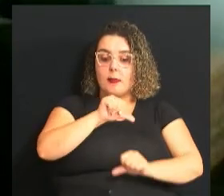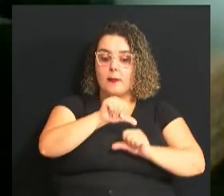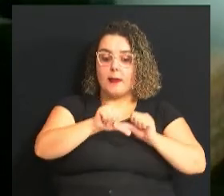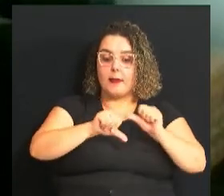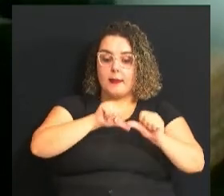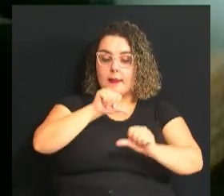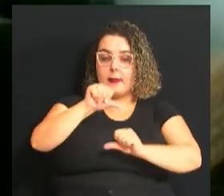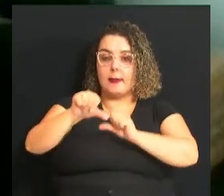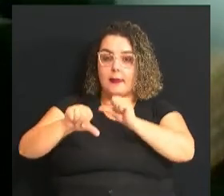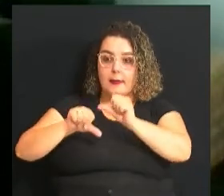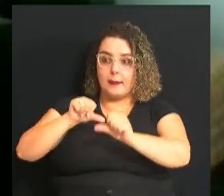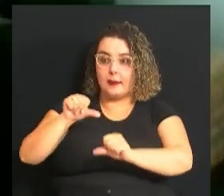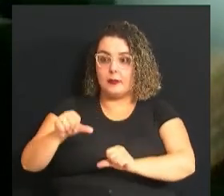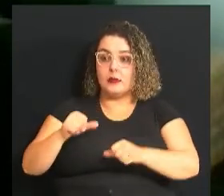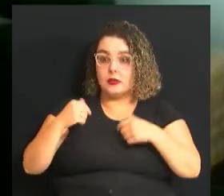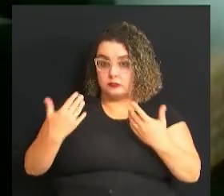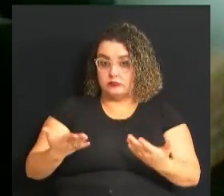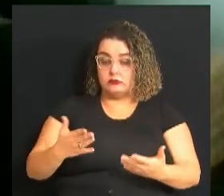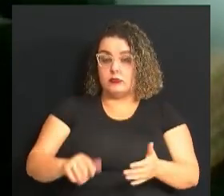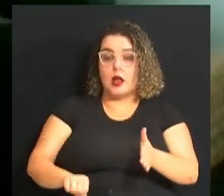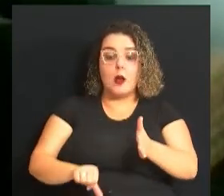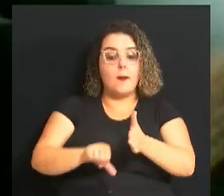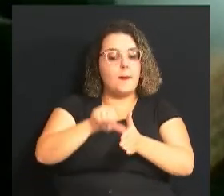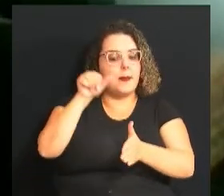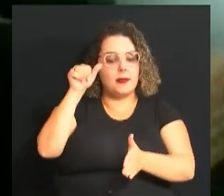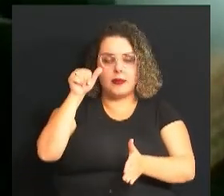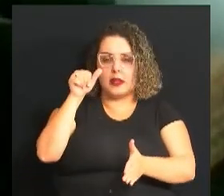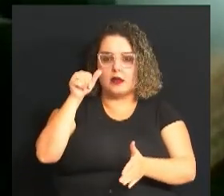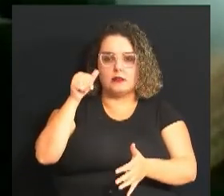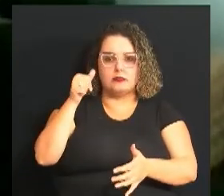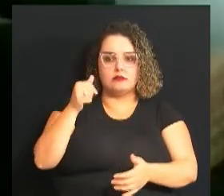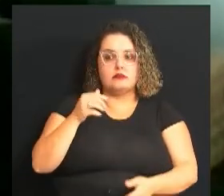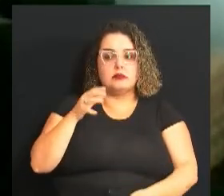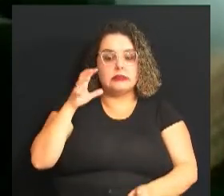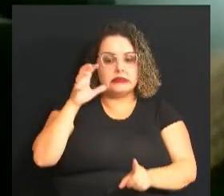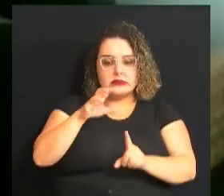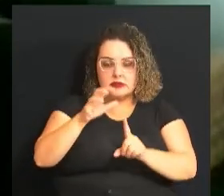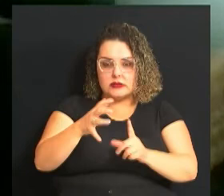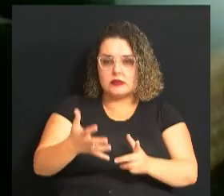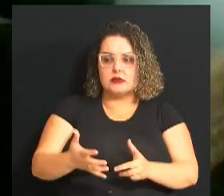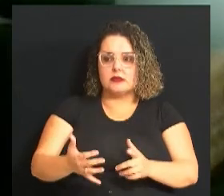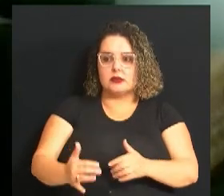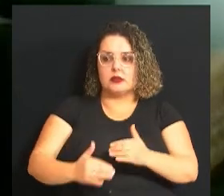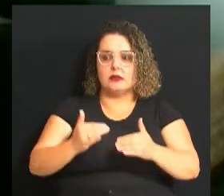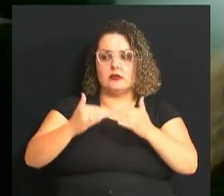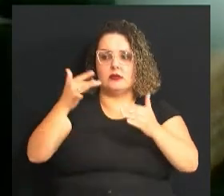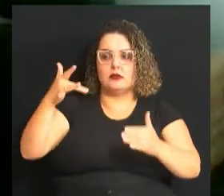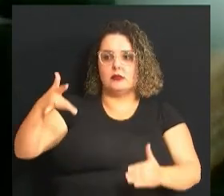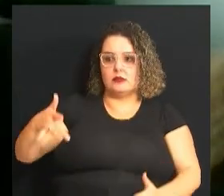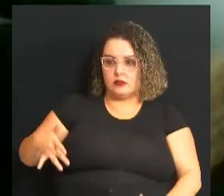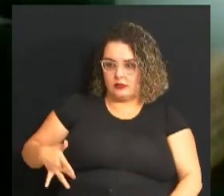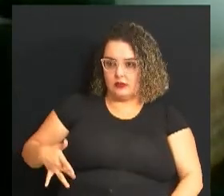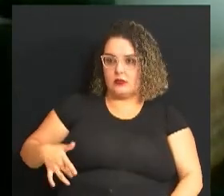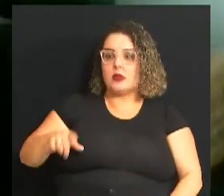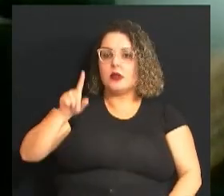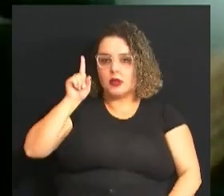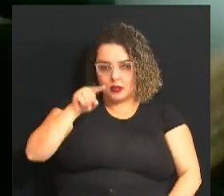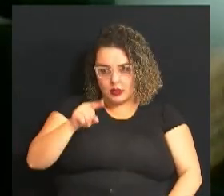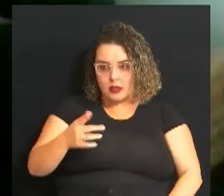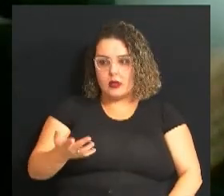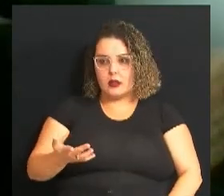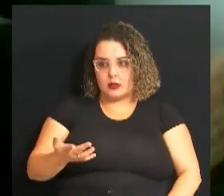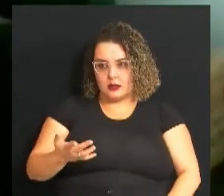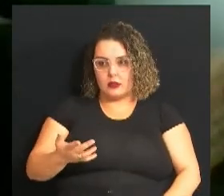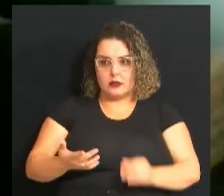um fator que é o primeiro comprometido, que é produzido no fígado, que é os fatores